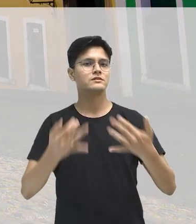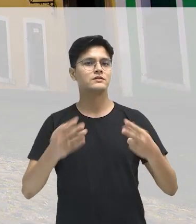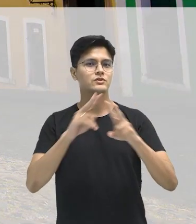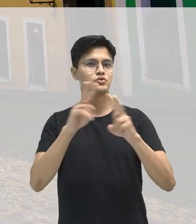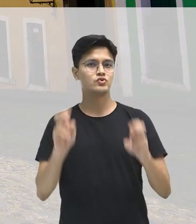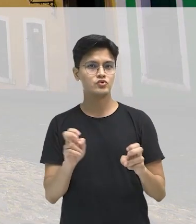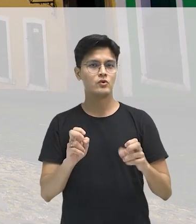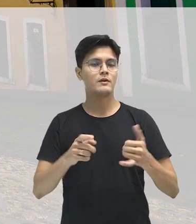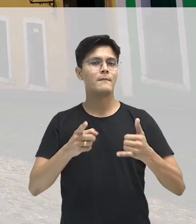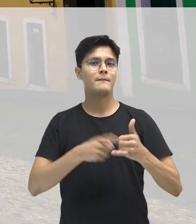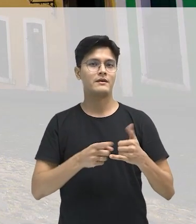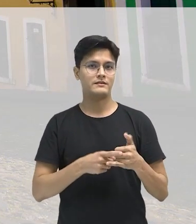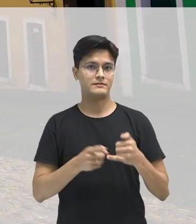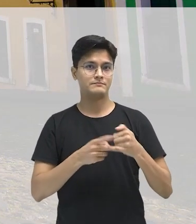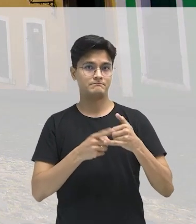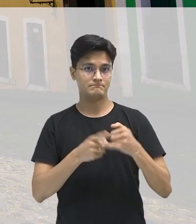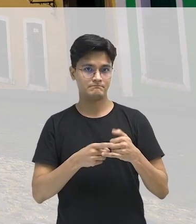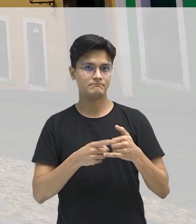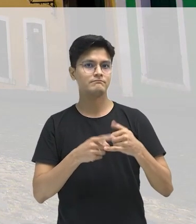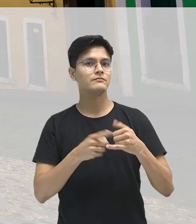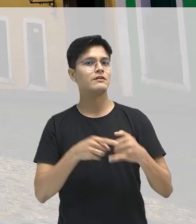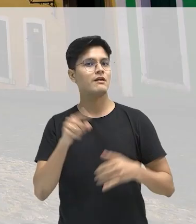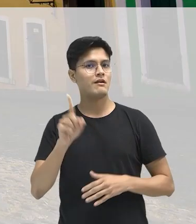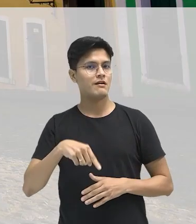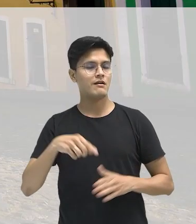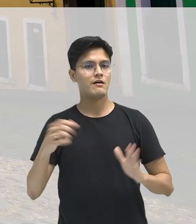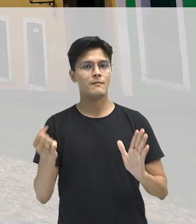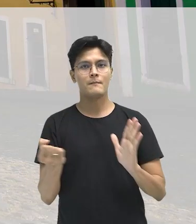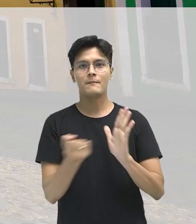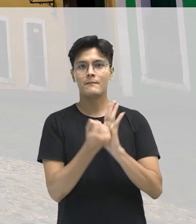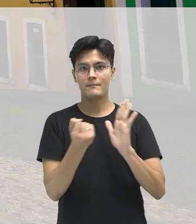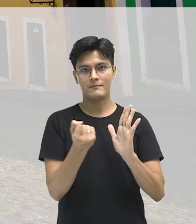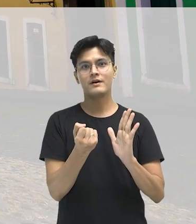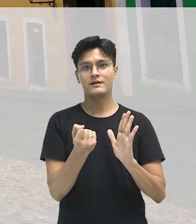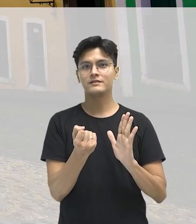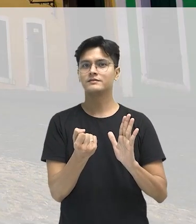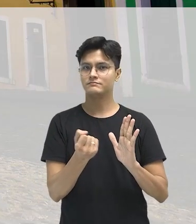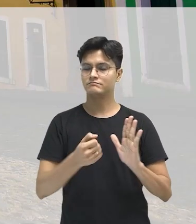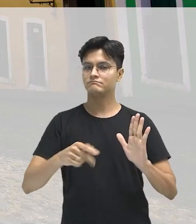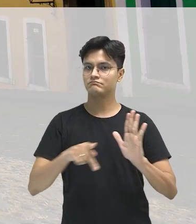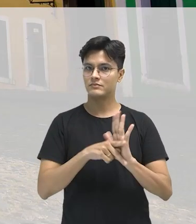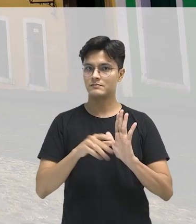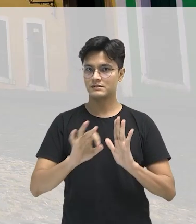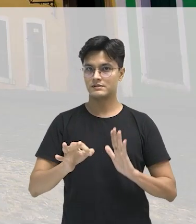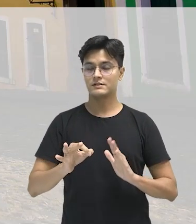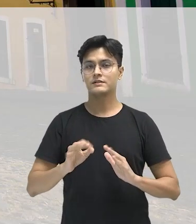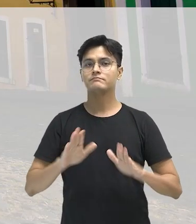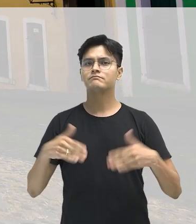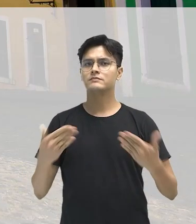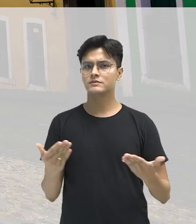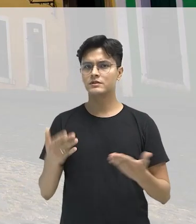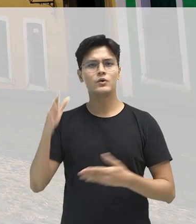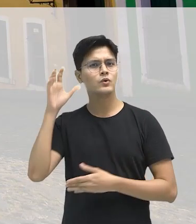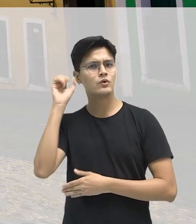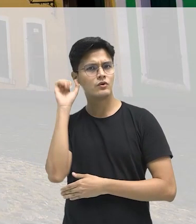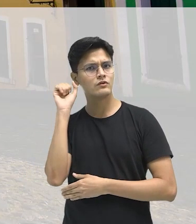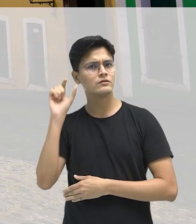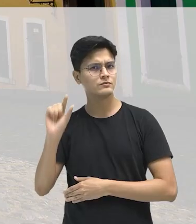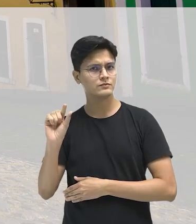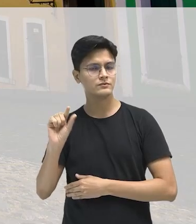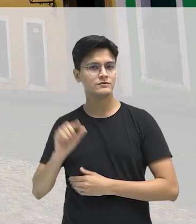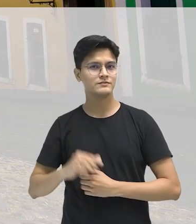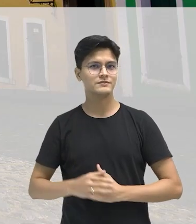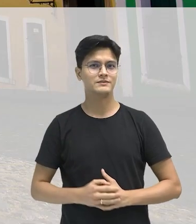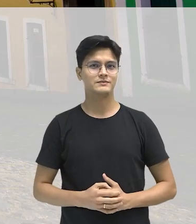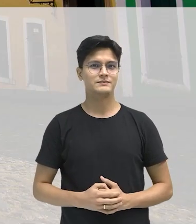o berimbau. Ele é marca registrada, tá bom? Então, vamos ouvir um pouquinho?